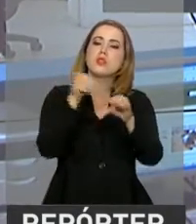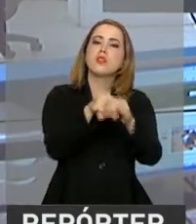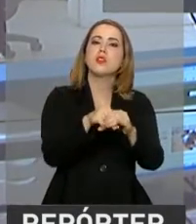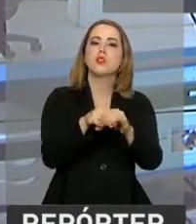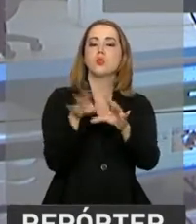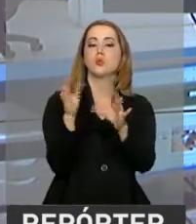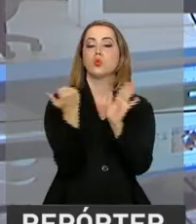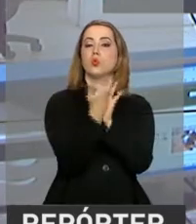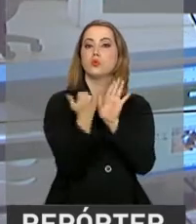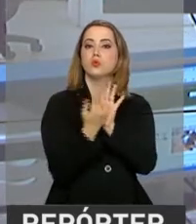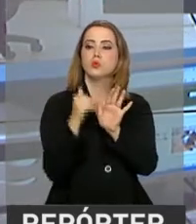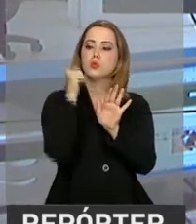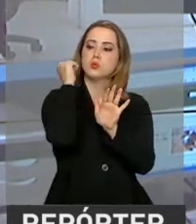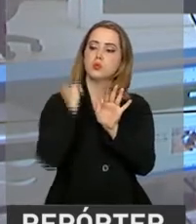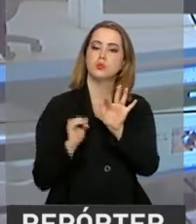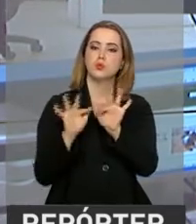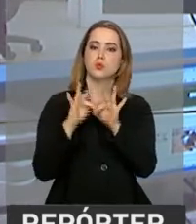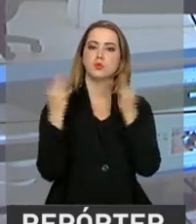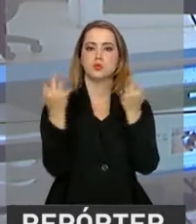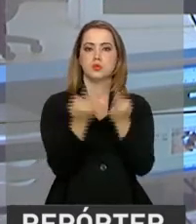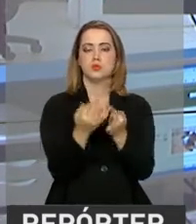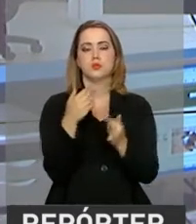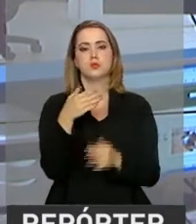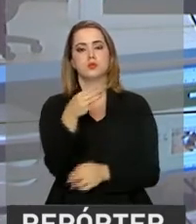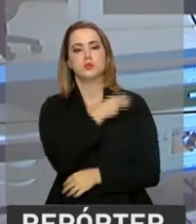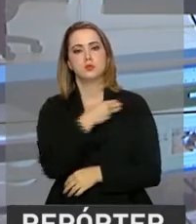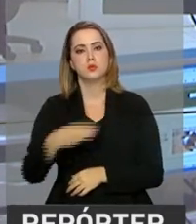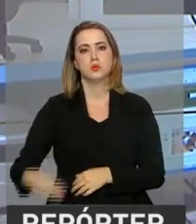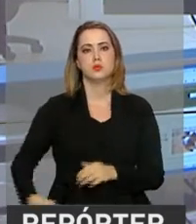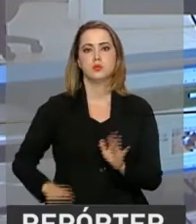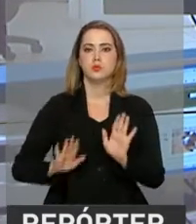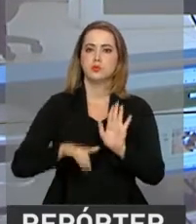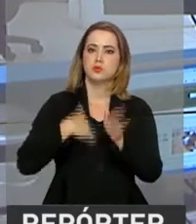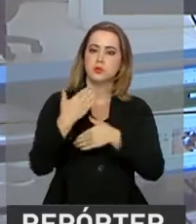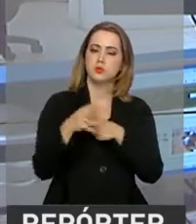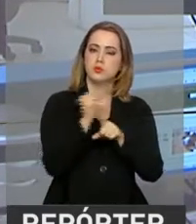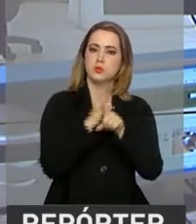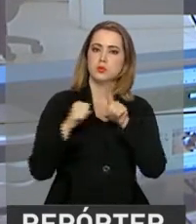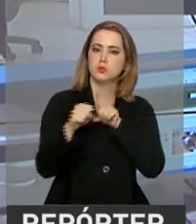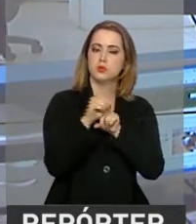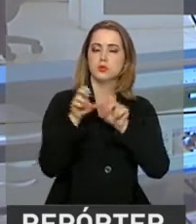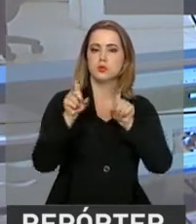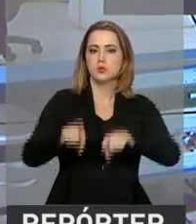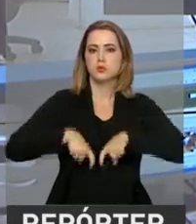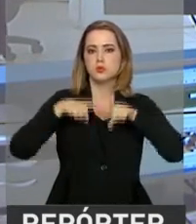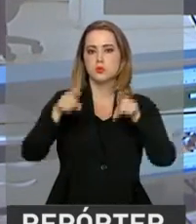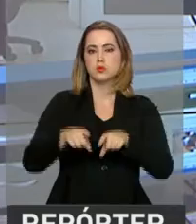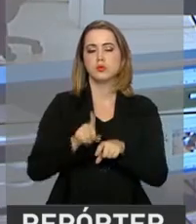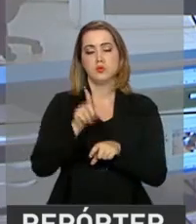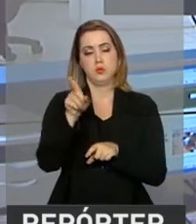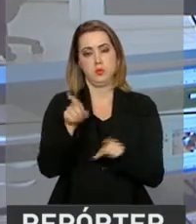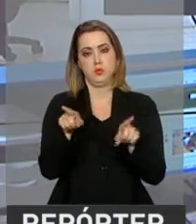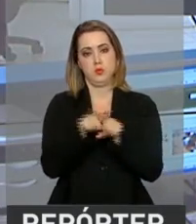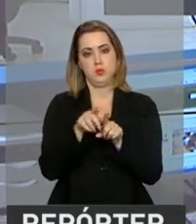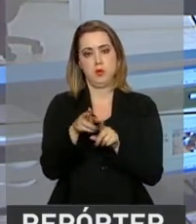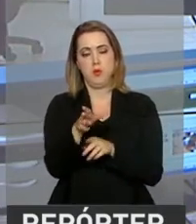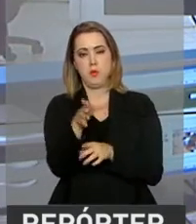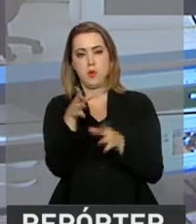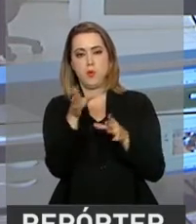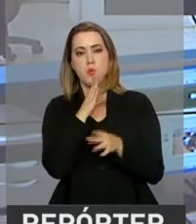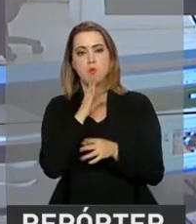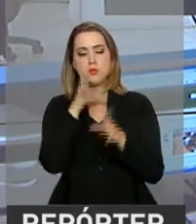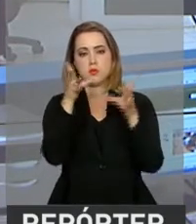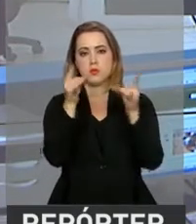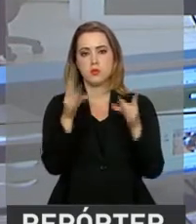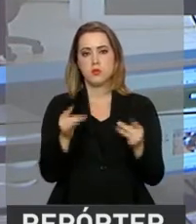Bolsa Família do governo federal. O ministro do Desenvolvimento Social e Agrário esteve na capital fluminense para conhecer detalhes do